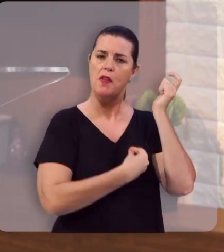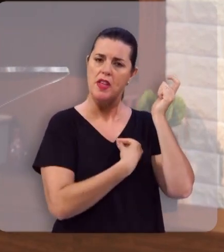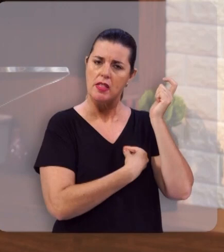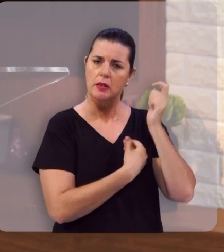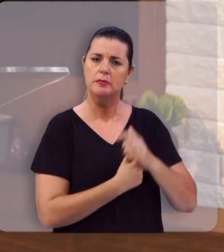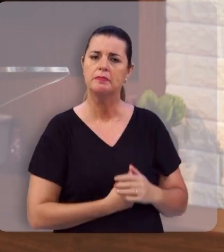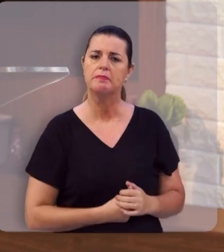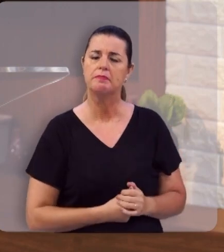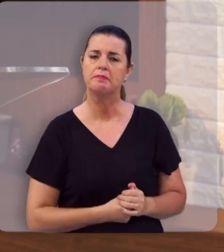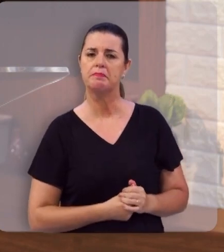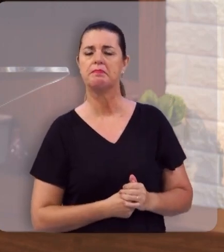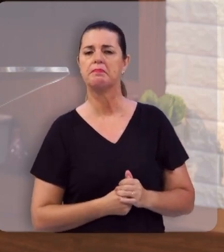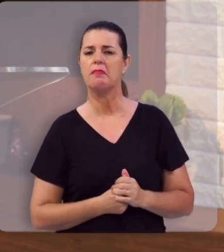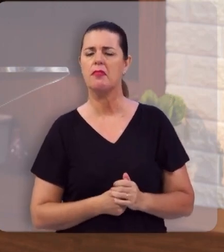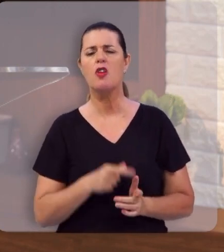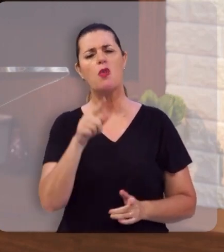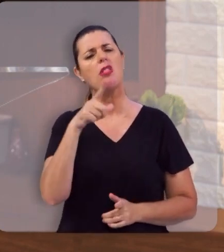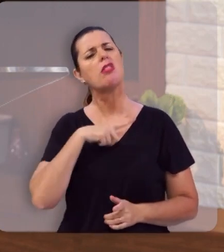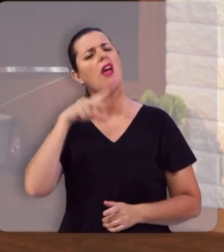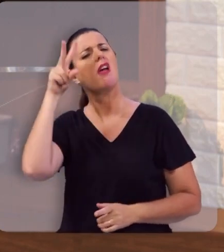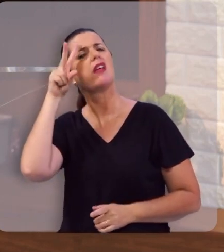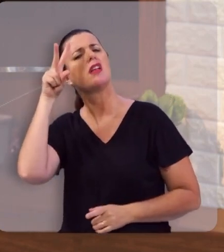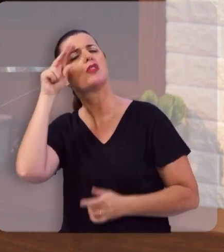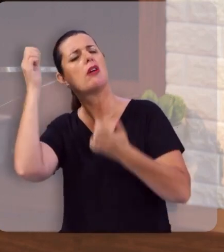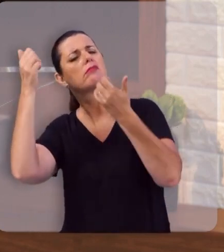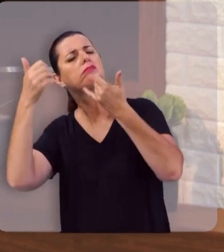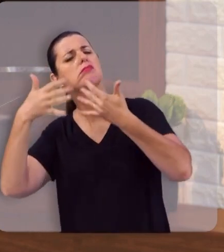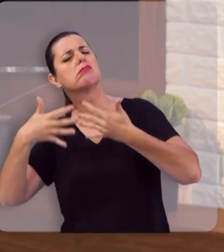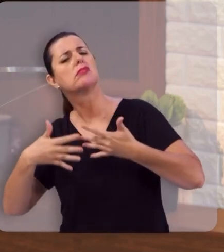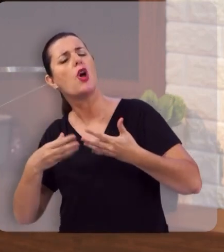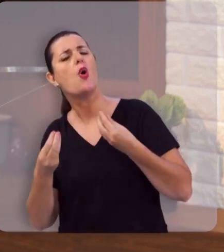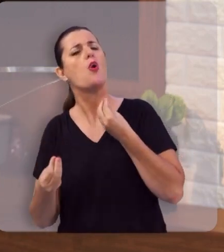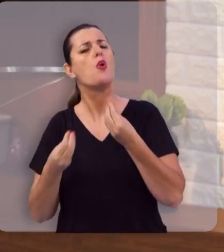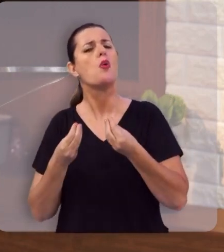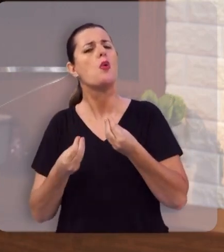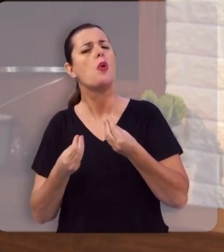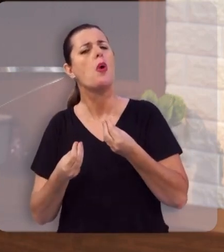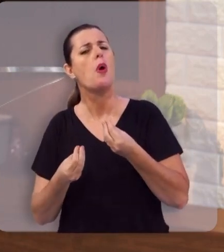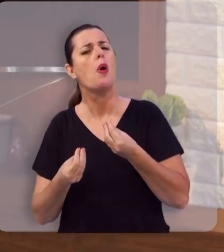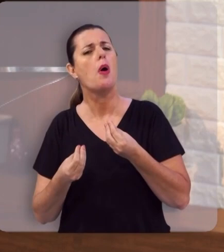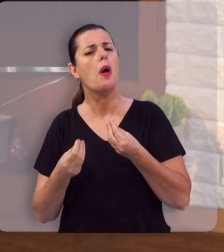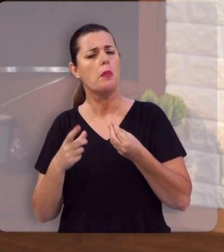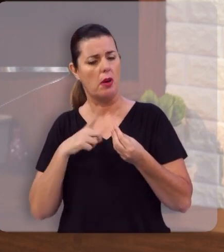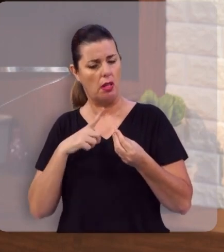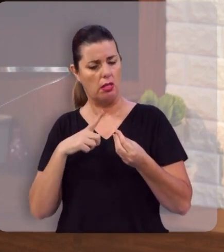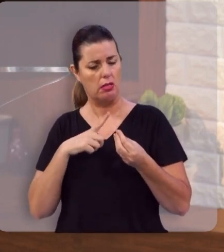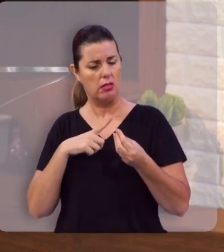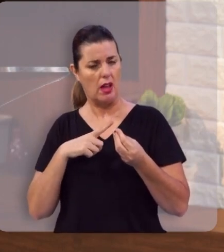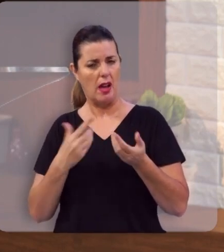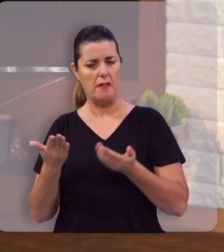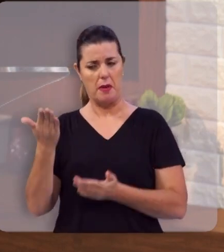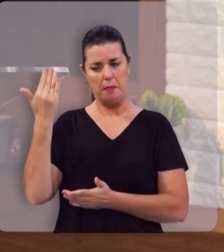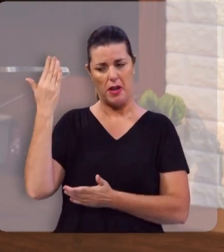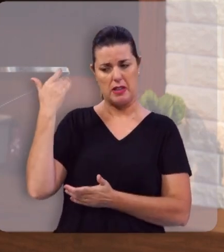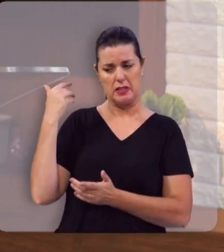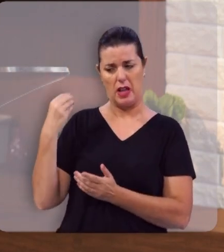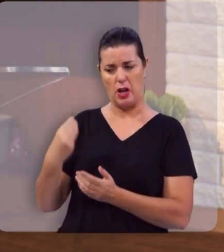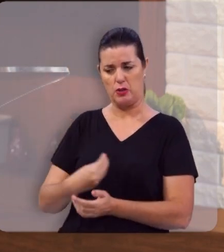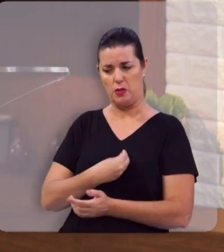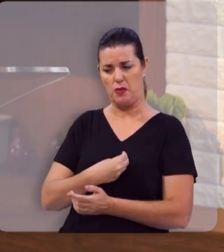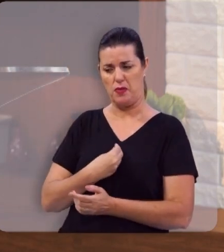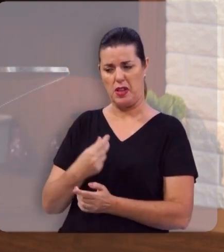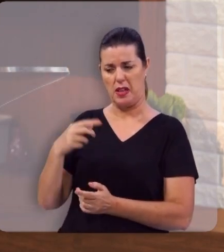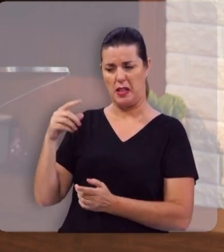vida? Você tem essa história para contar de como você estava na casa do valente, na potestade de Satanás,